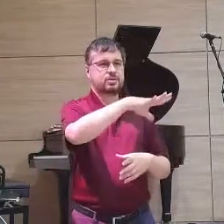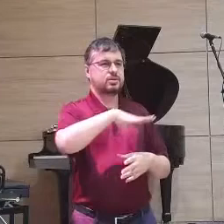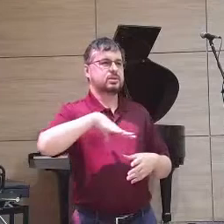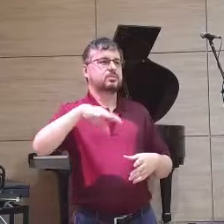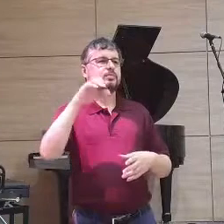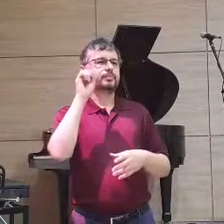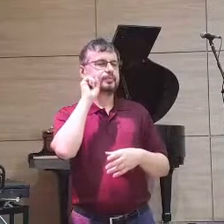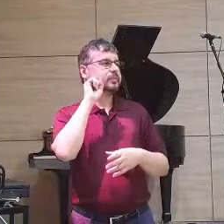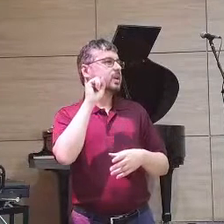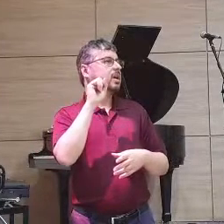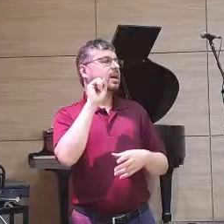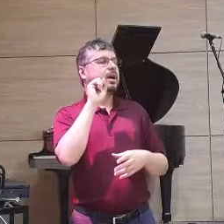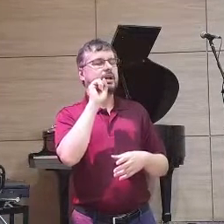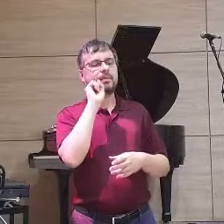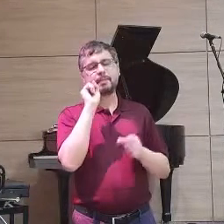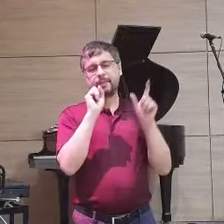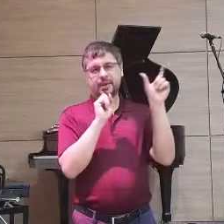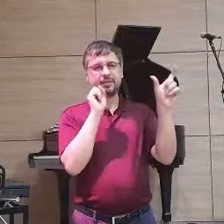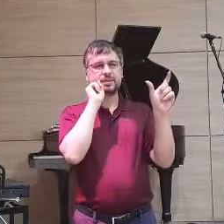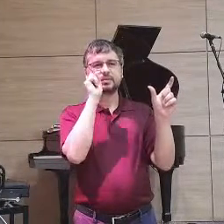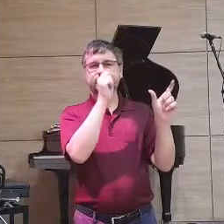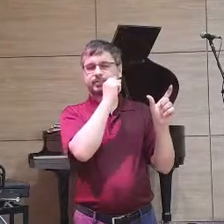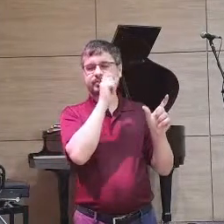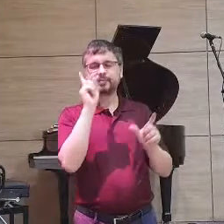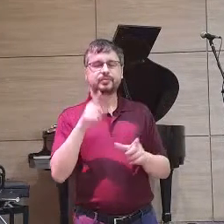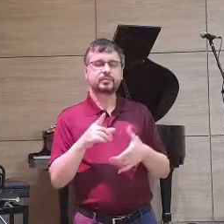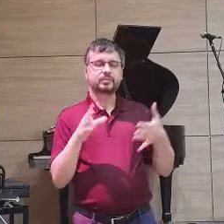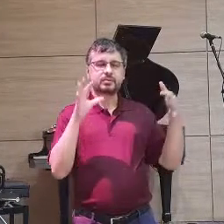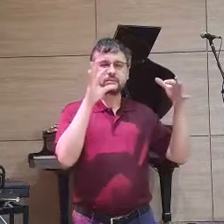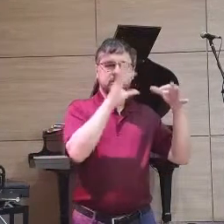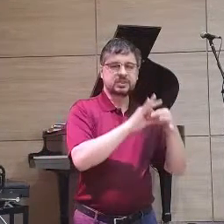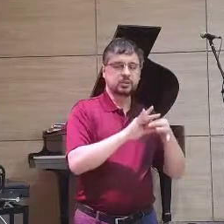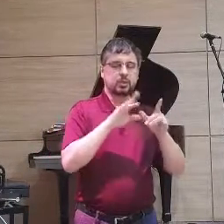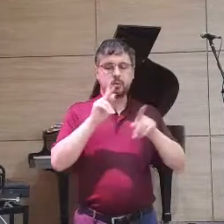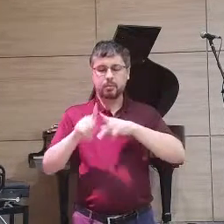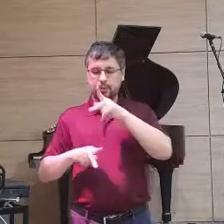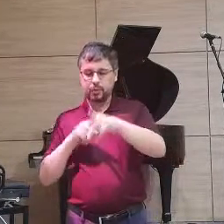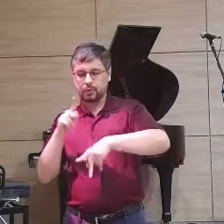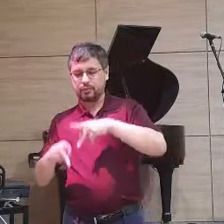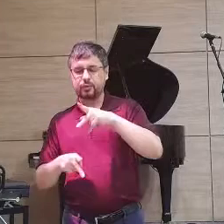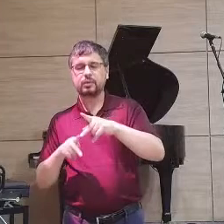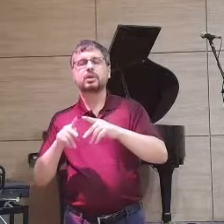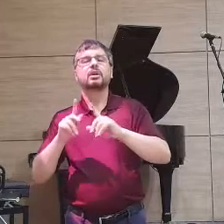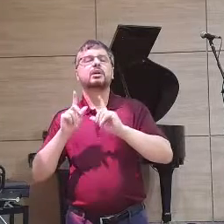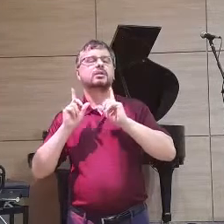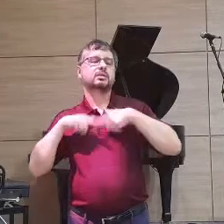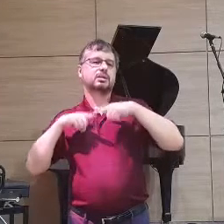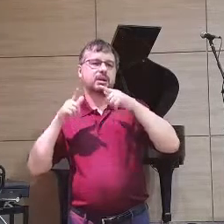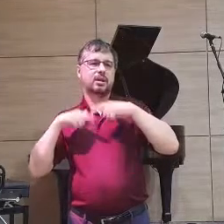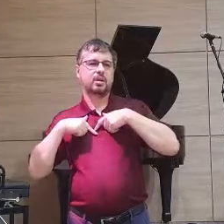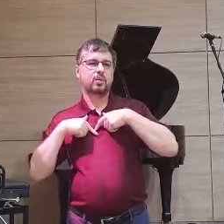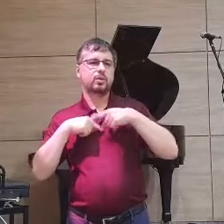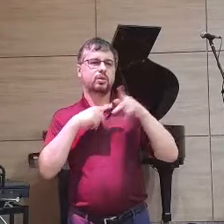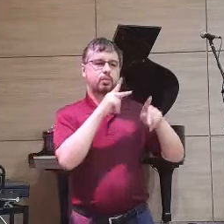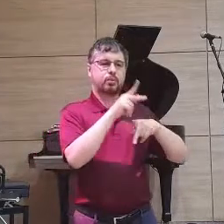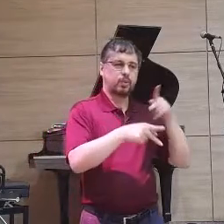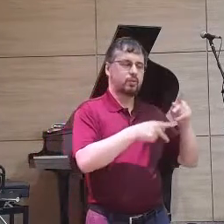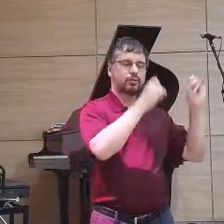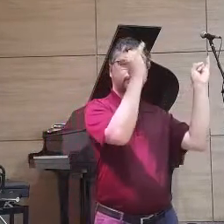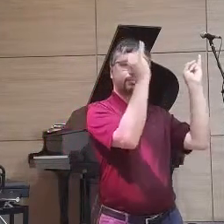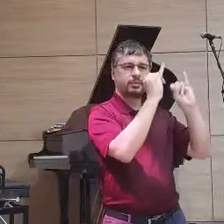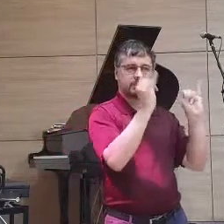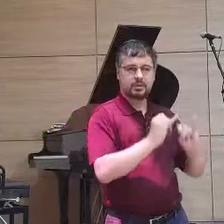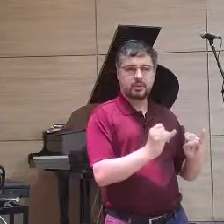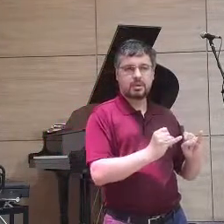aqui é a ideia da conexão dos pagãos entre o povo Israel de Israel e os gentios porque se a Maria era um